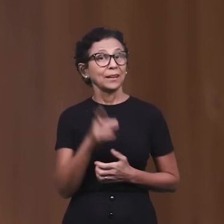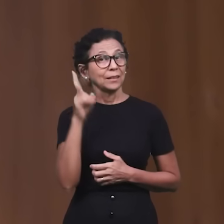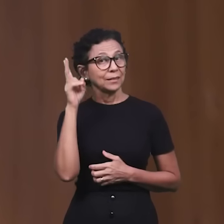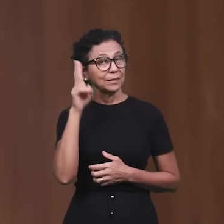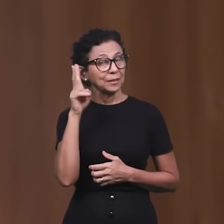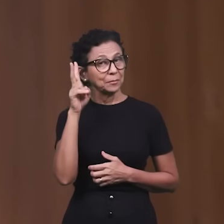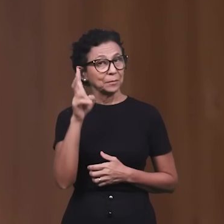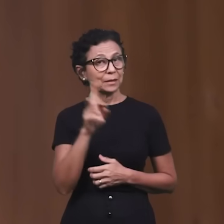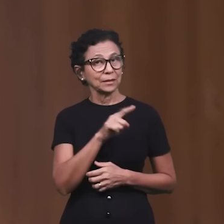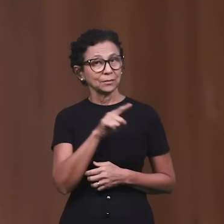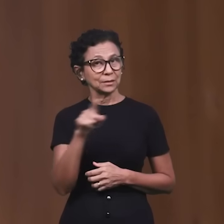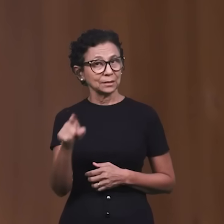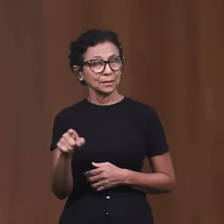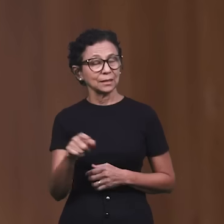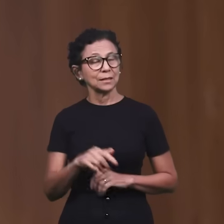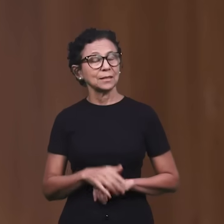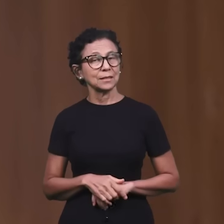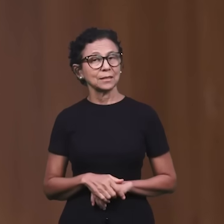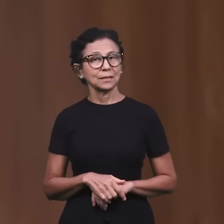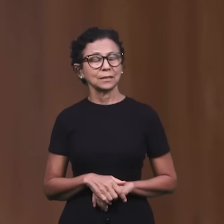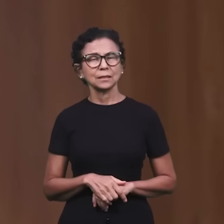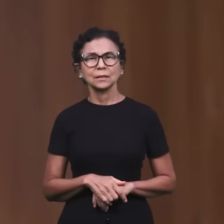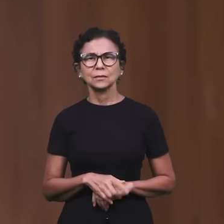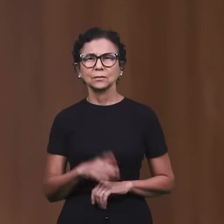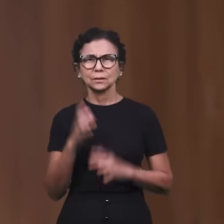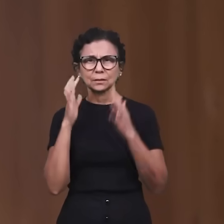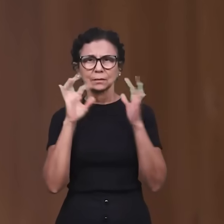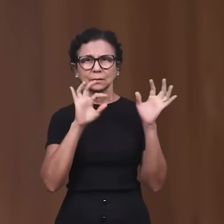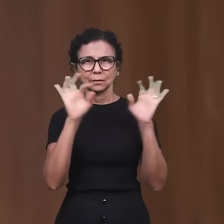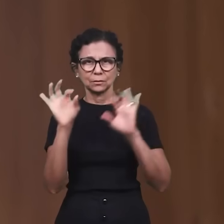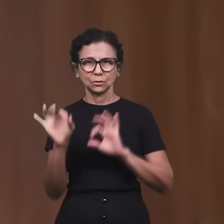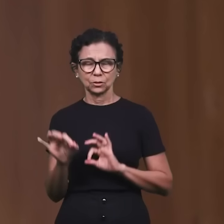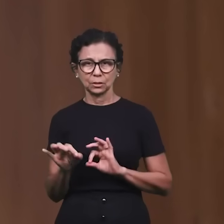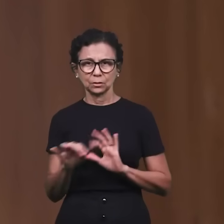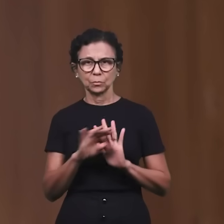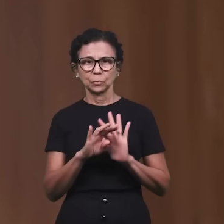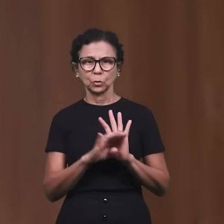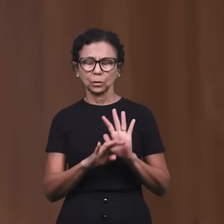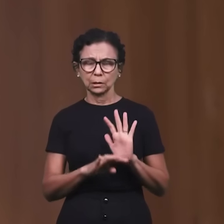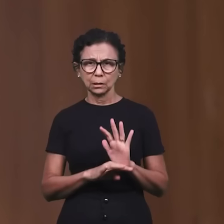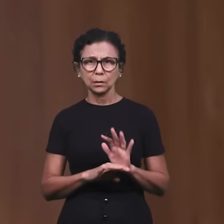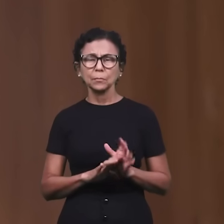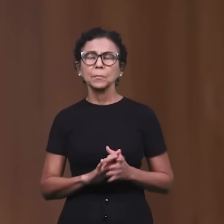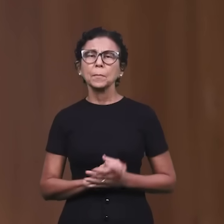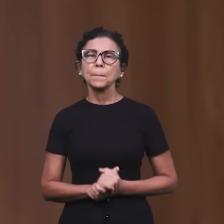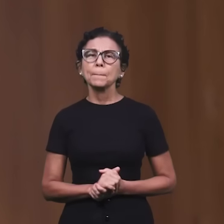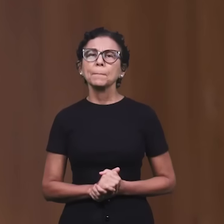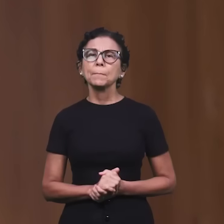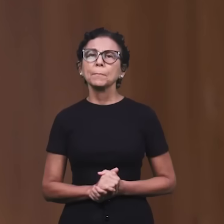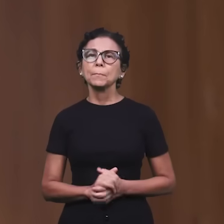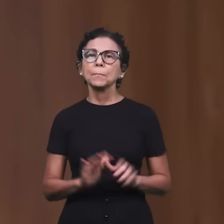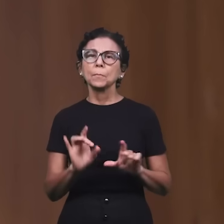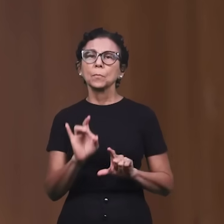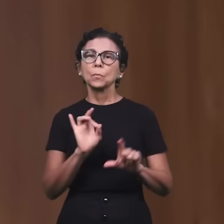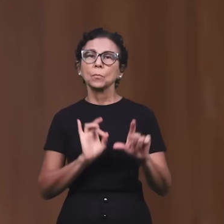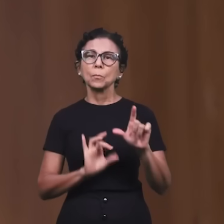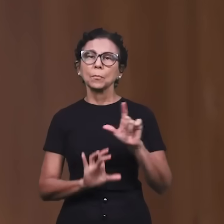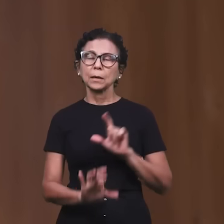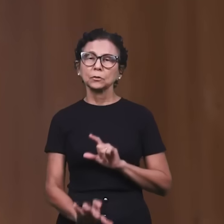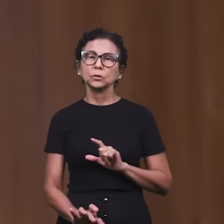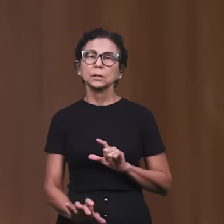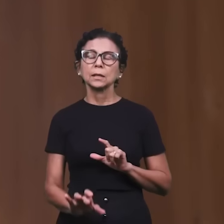de enfatizar para que aqueles que estão assistindo, acompanhando o programa, possam seguir, compartilhar e também